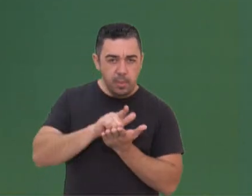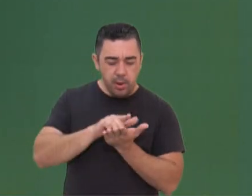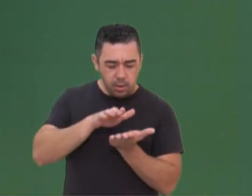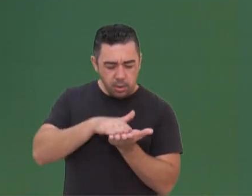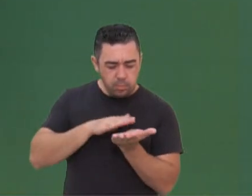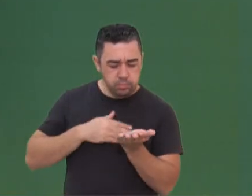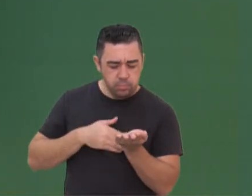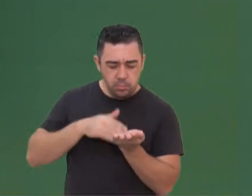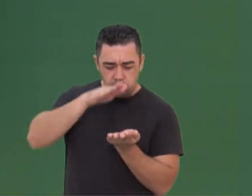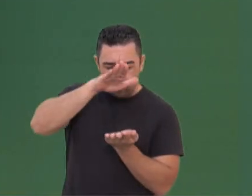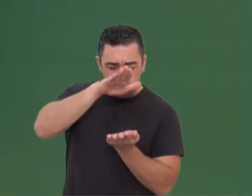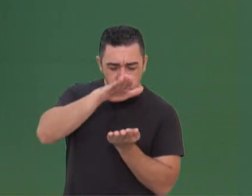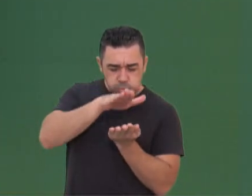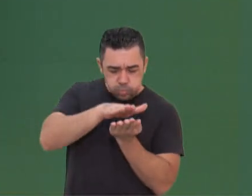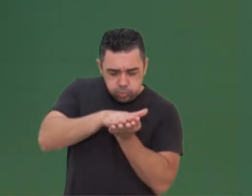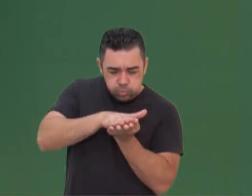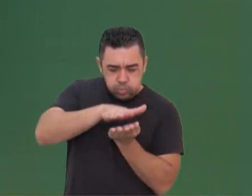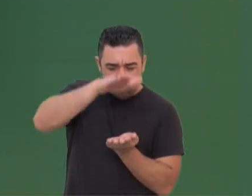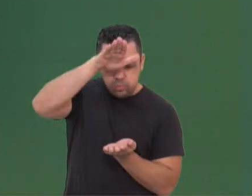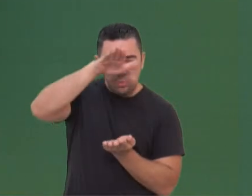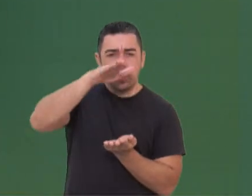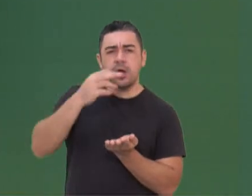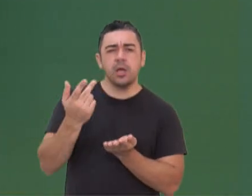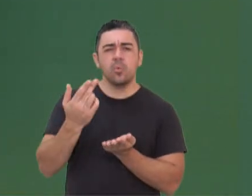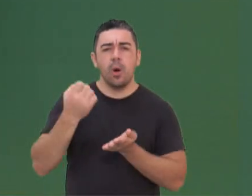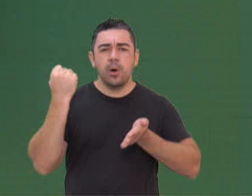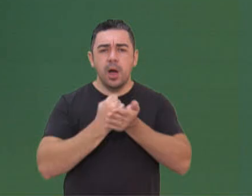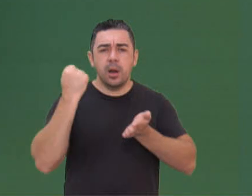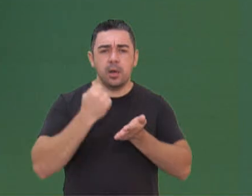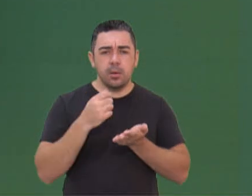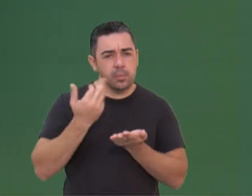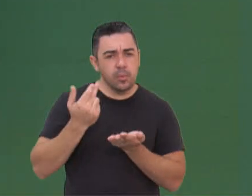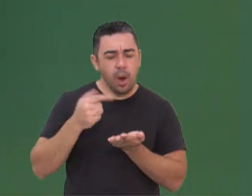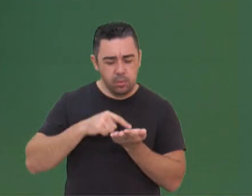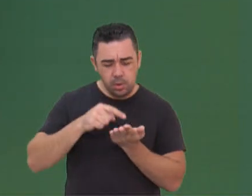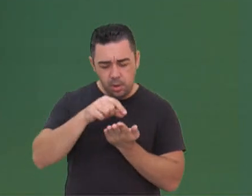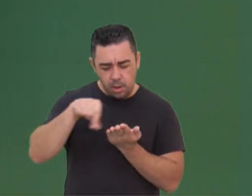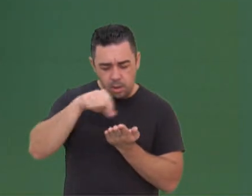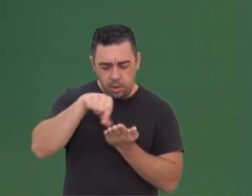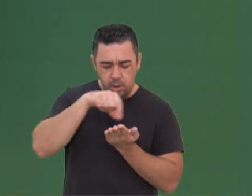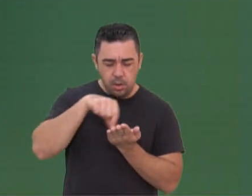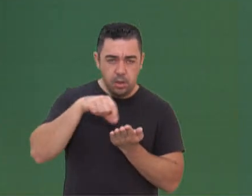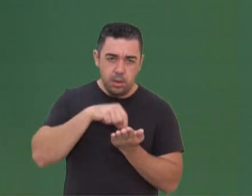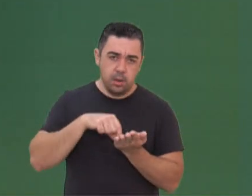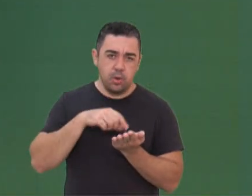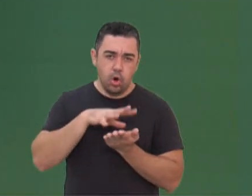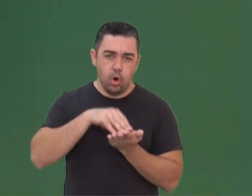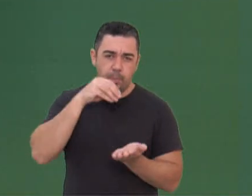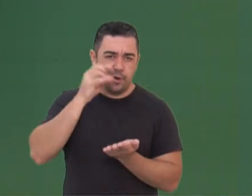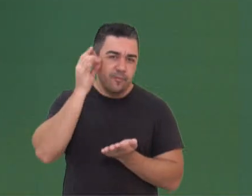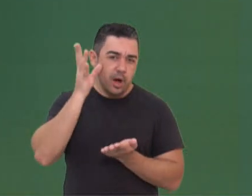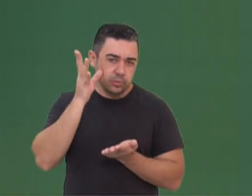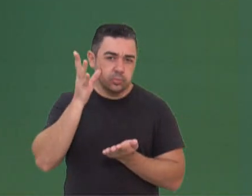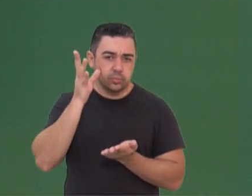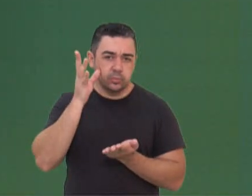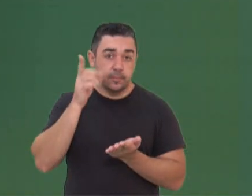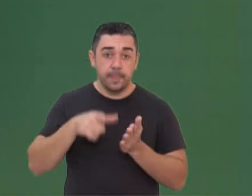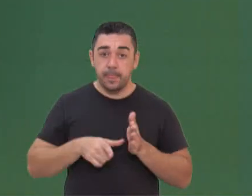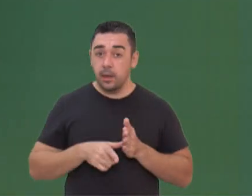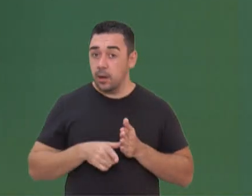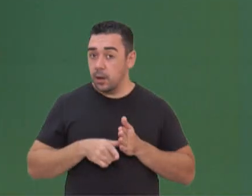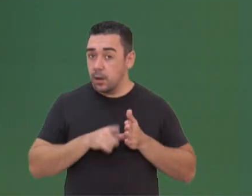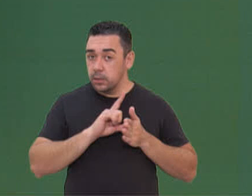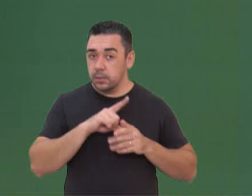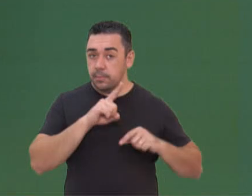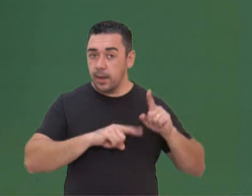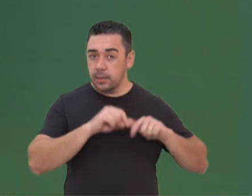folhas com letrinhas programadas para você ter todo o material lá copiado com maior facilidade. Antes todos os